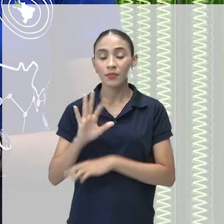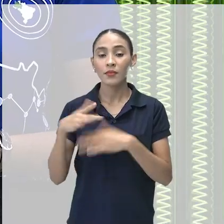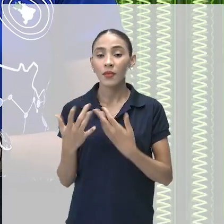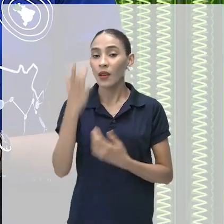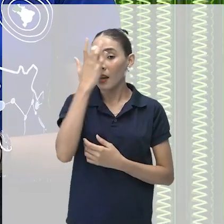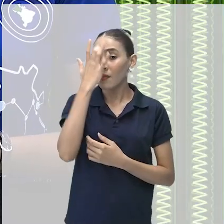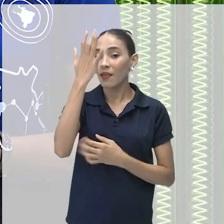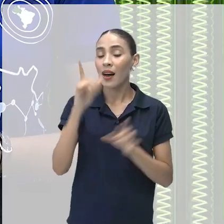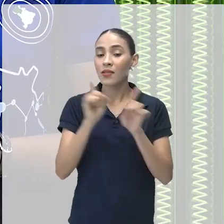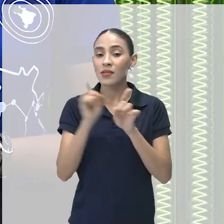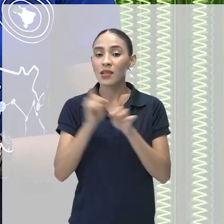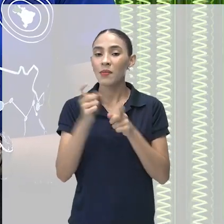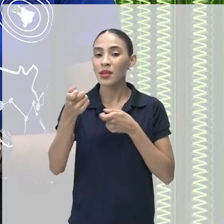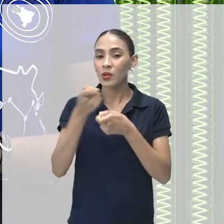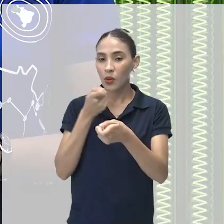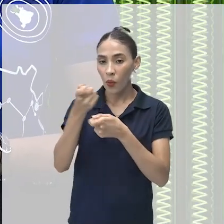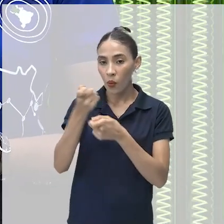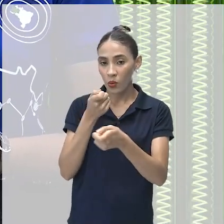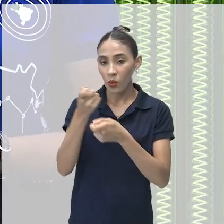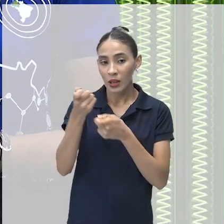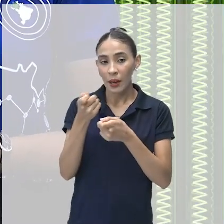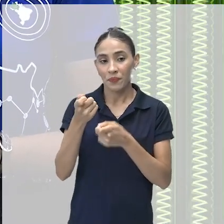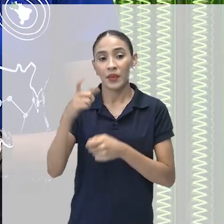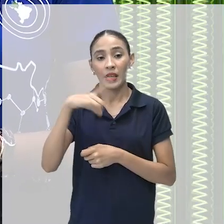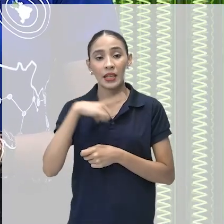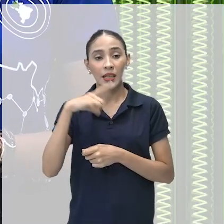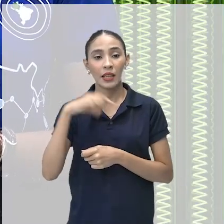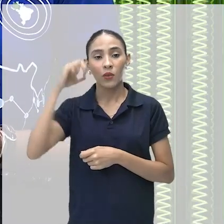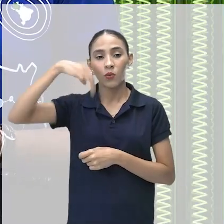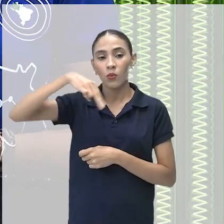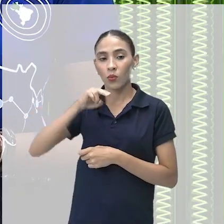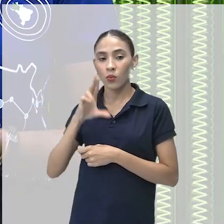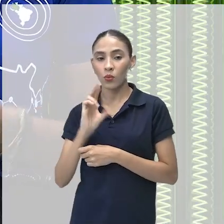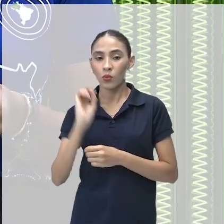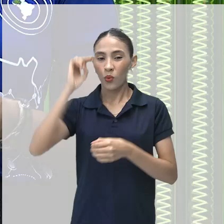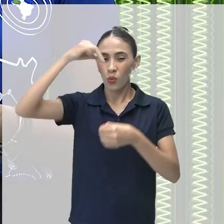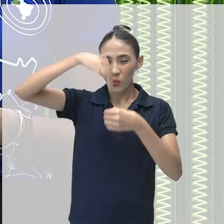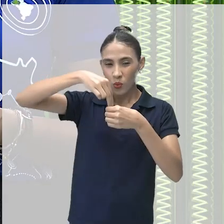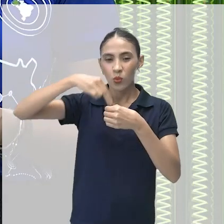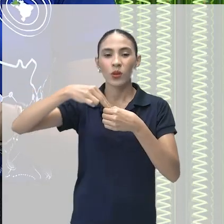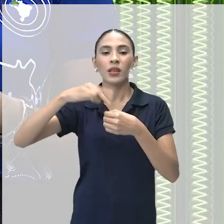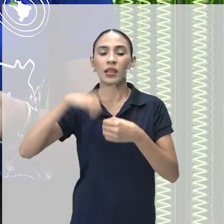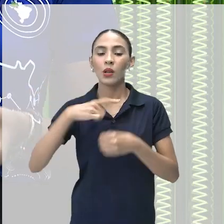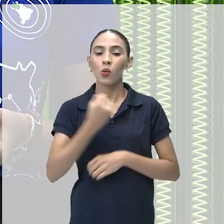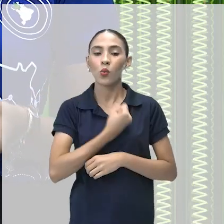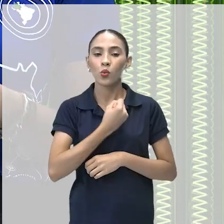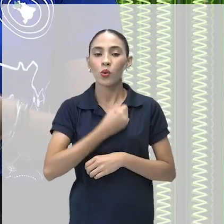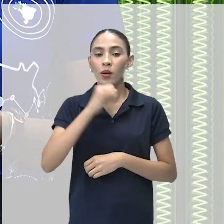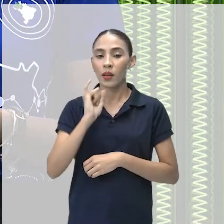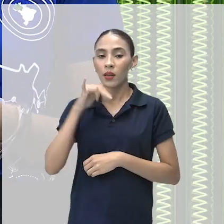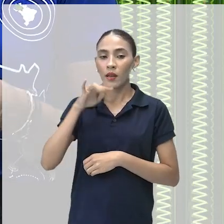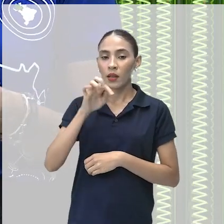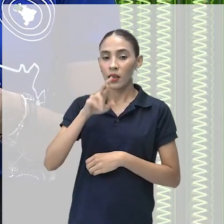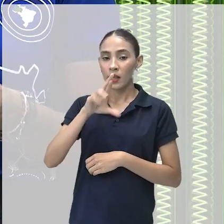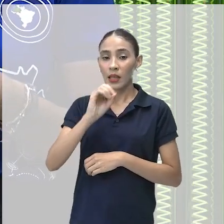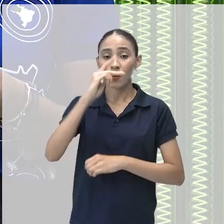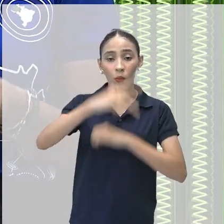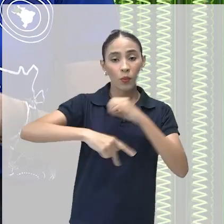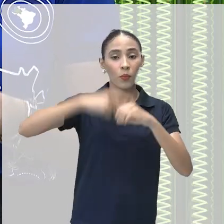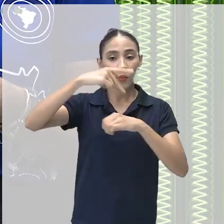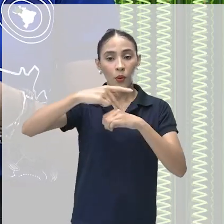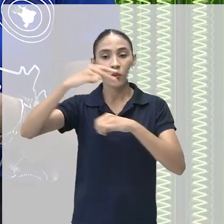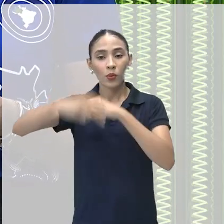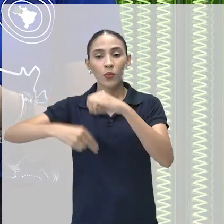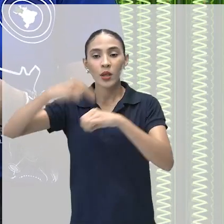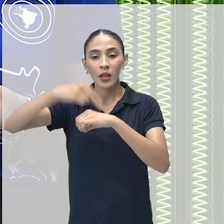99%. Ele também é fácil de manusear e tem um núcleo com um número inteiro de prótons e nêutrons, ou seja,